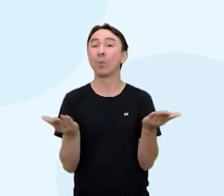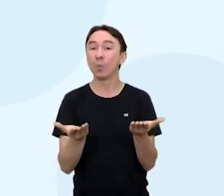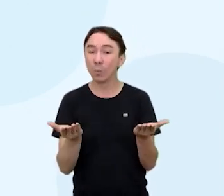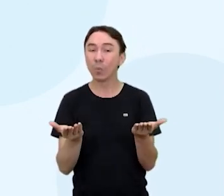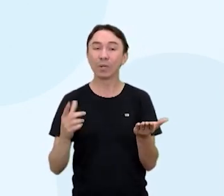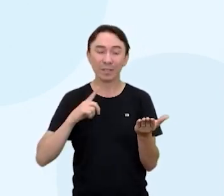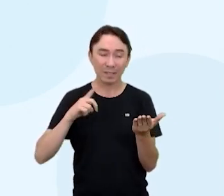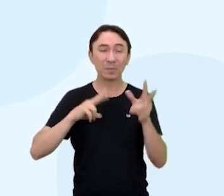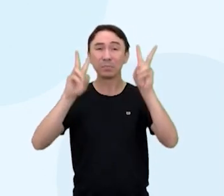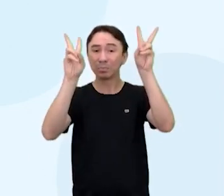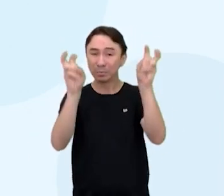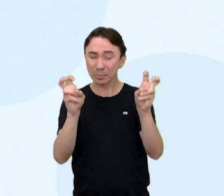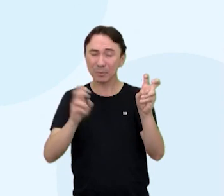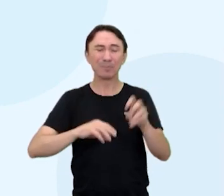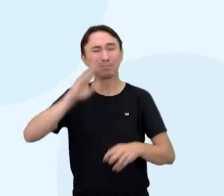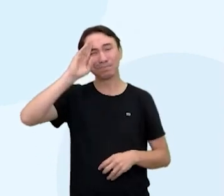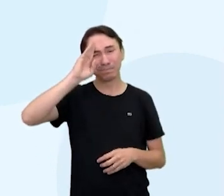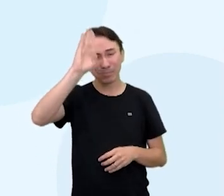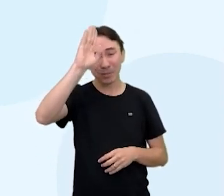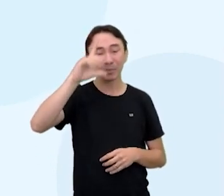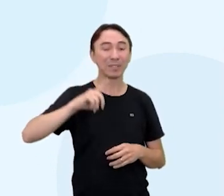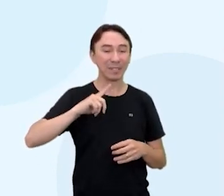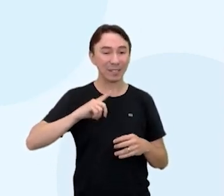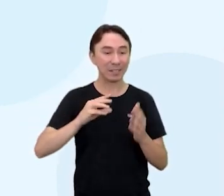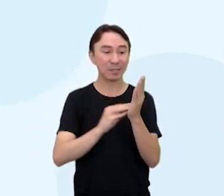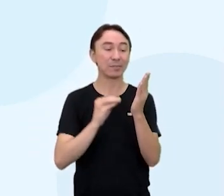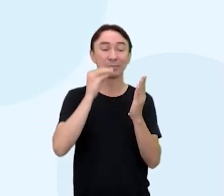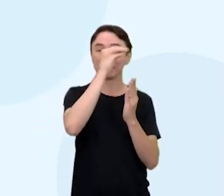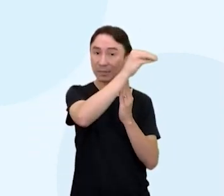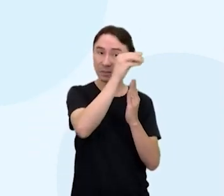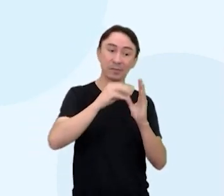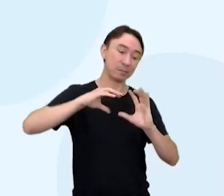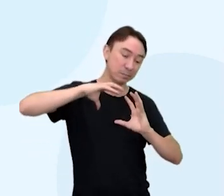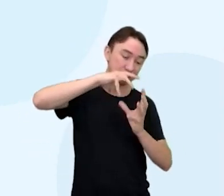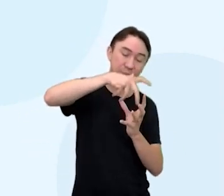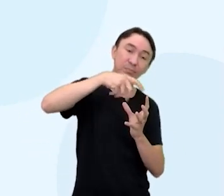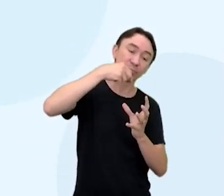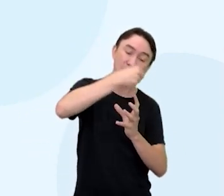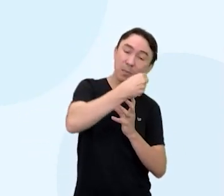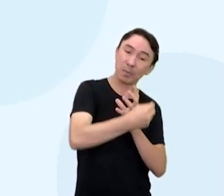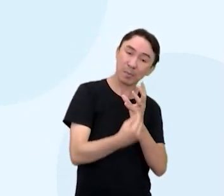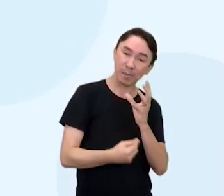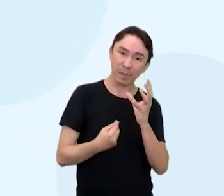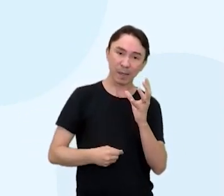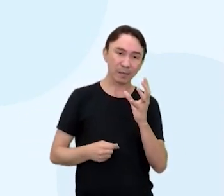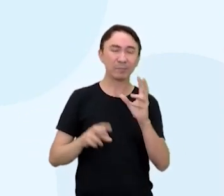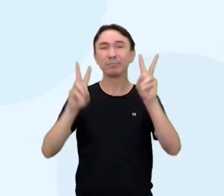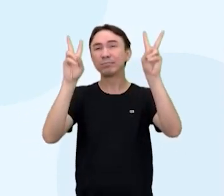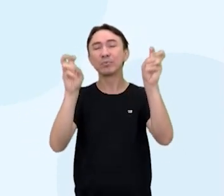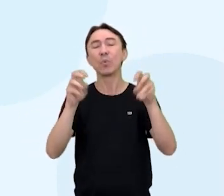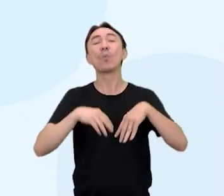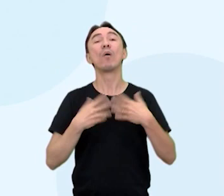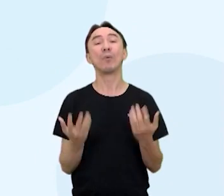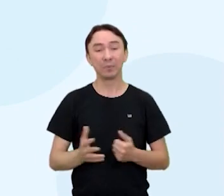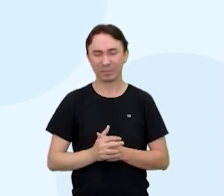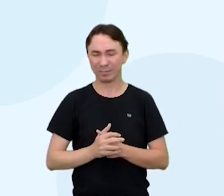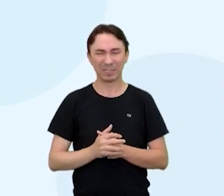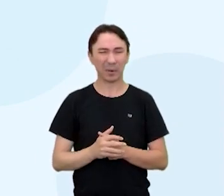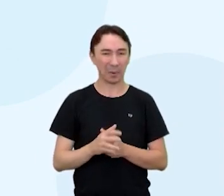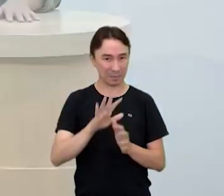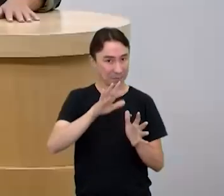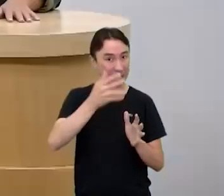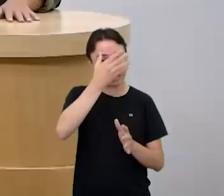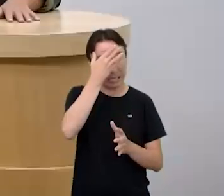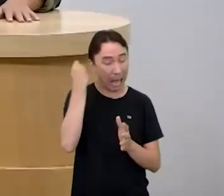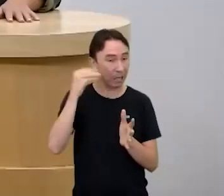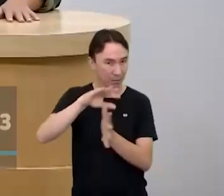global? Quais são os assuntos? Vamos ignorar que eu falei sobre ONU, vamos ignorar que eu falei